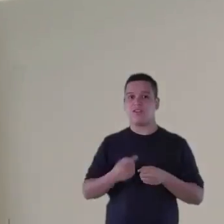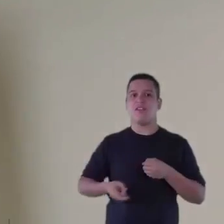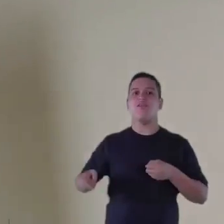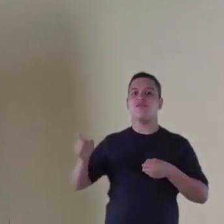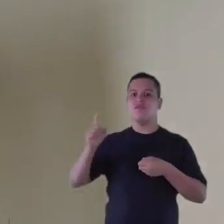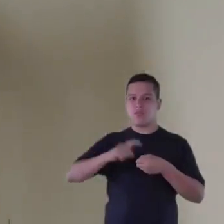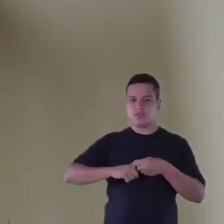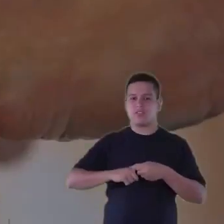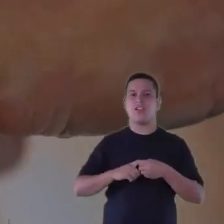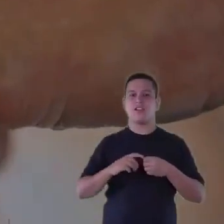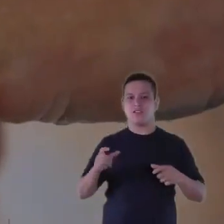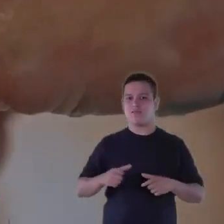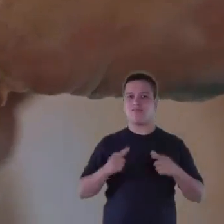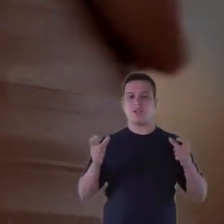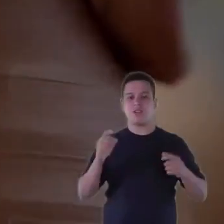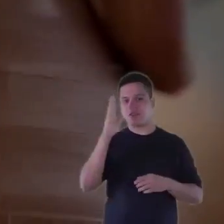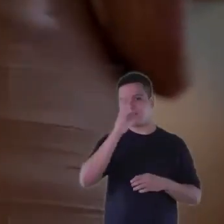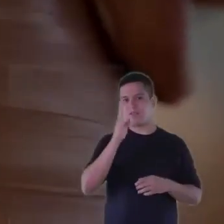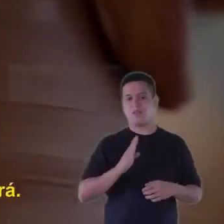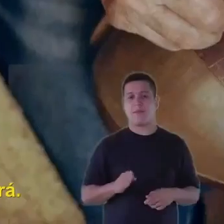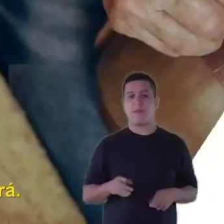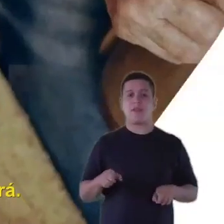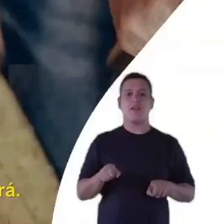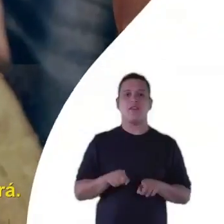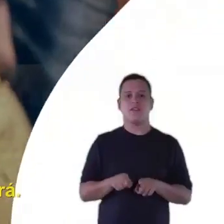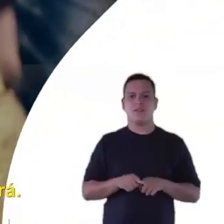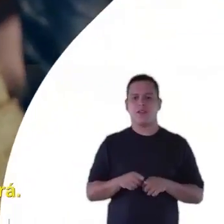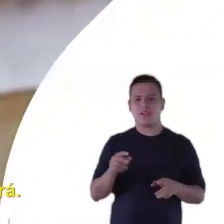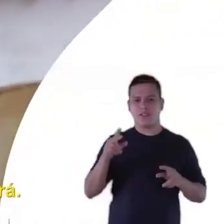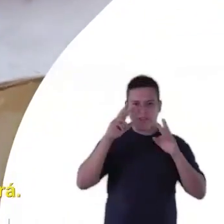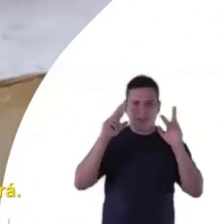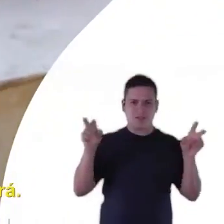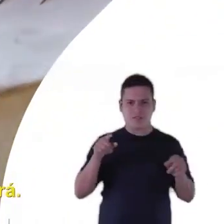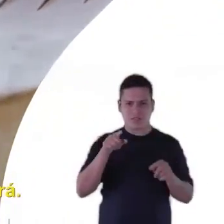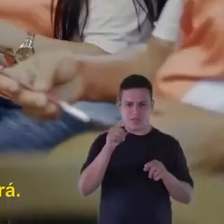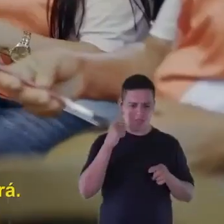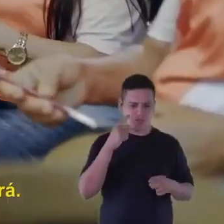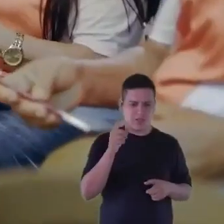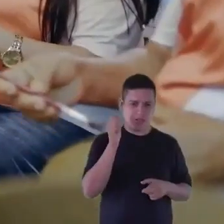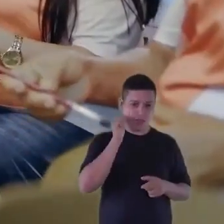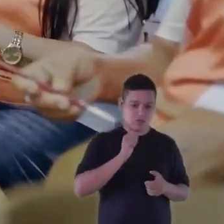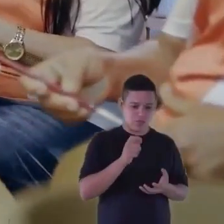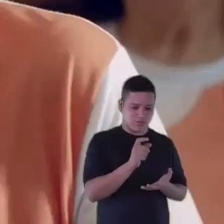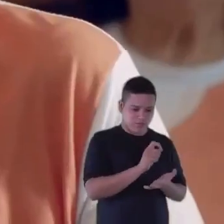Brasil. E também está na forma da cerâmica, nas mãos de mulheres do interior do Pará.